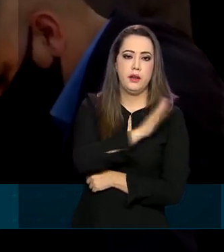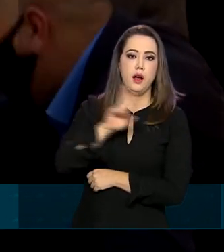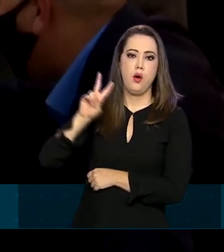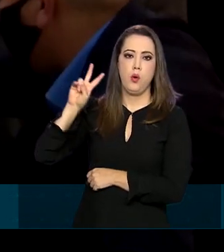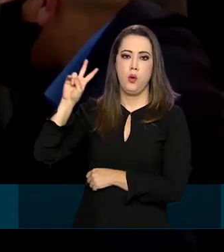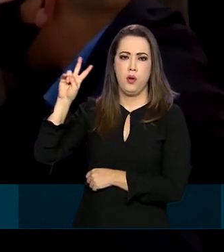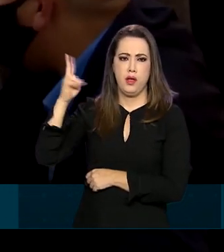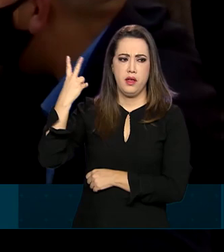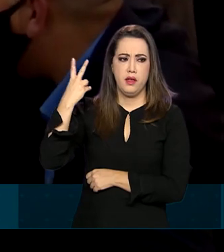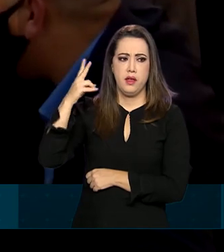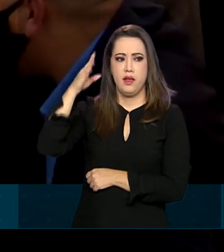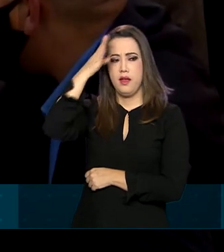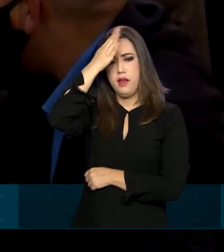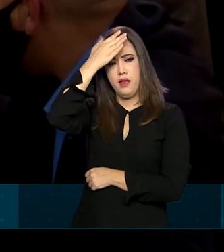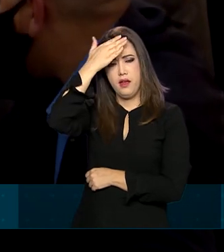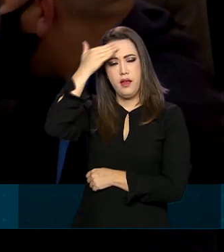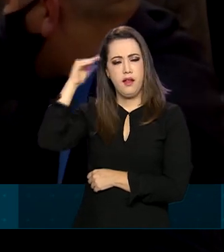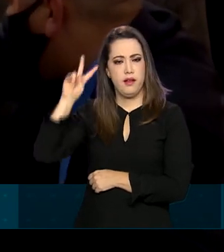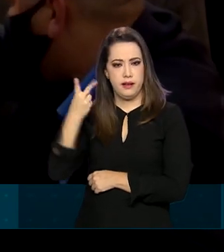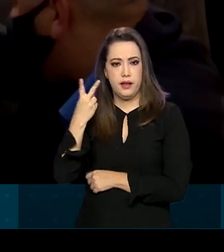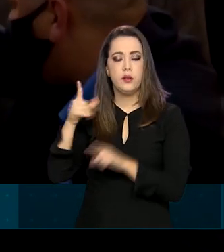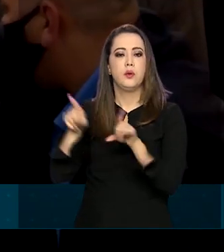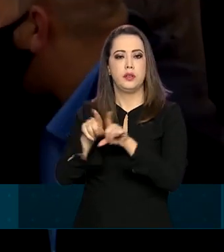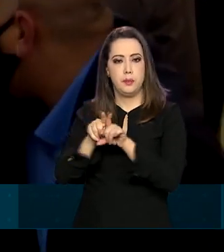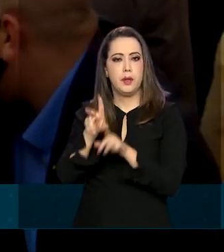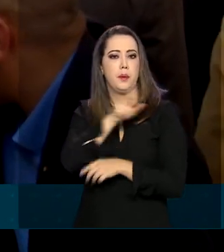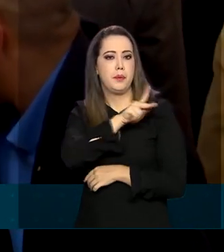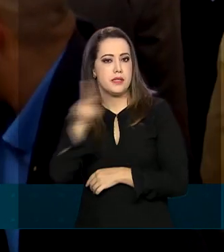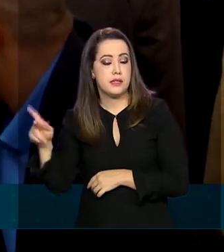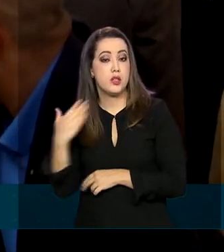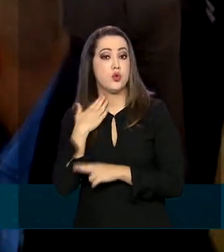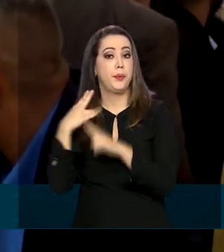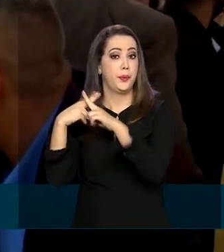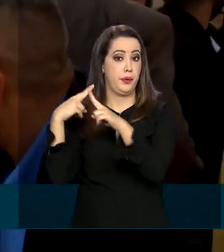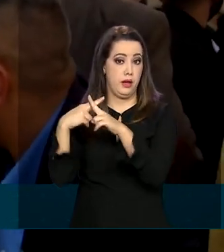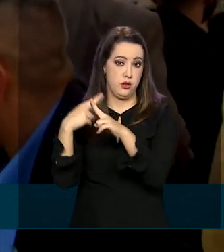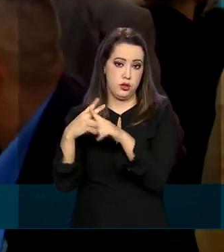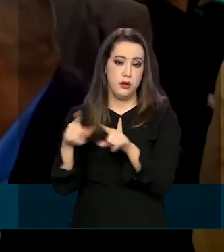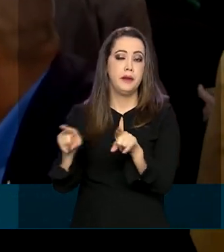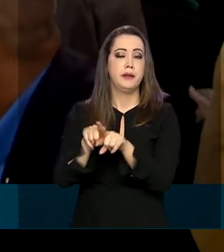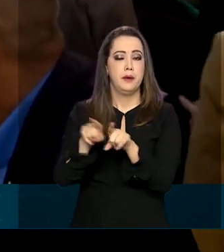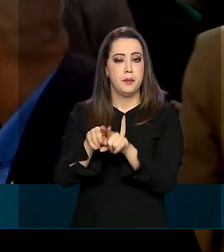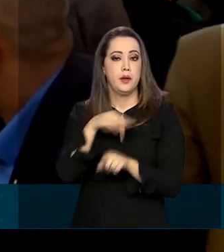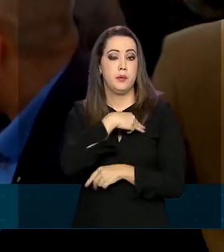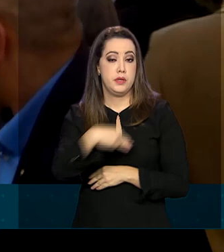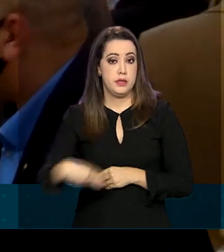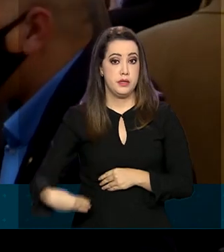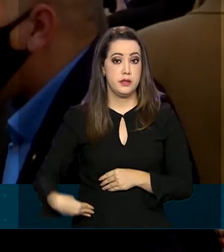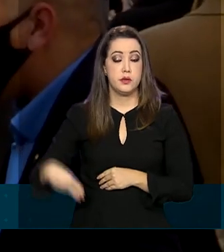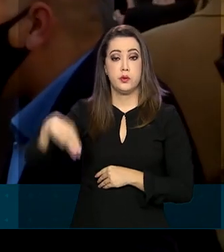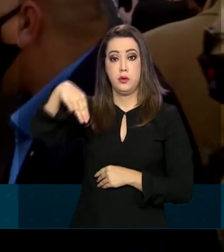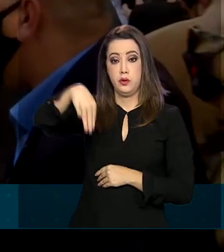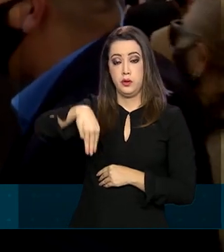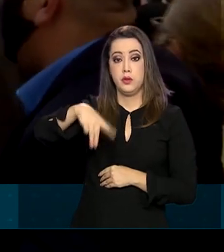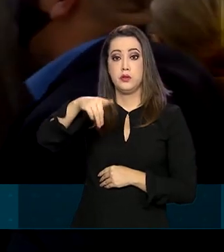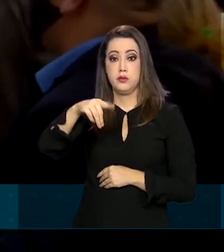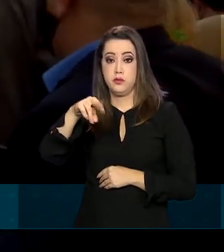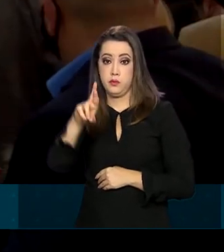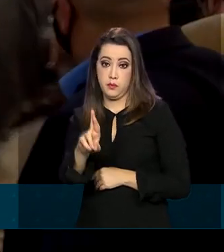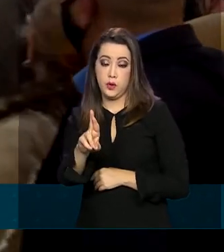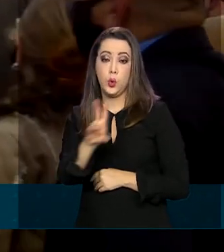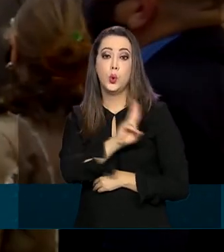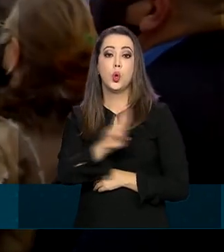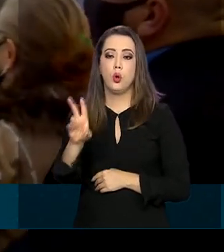também acompanhado do presidente da Caixa Econômica Federal, Pedro Guimarães, e do ministro do Desenvolvimento Regional, Rogério